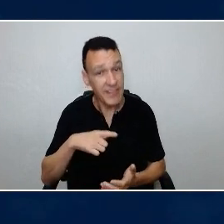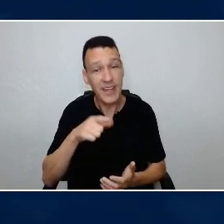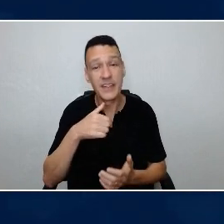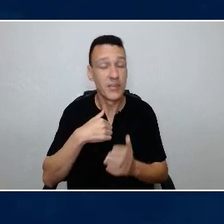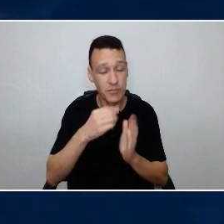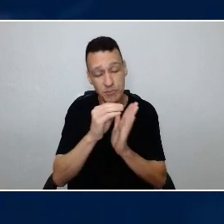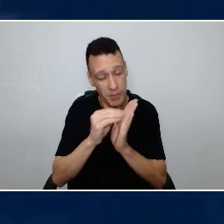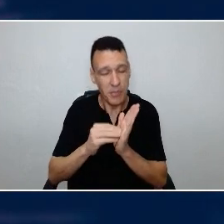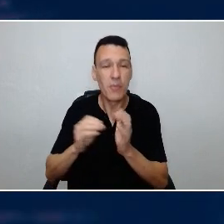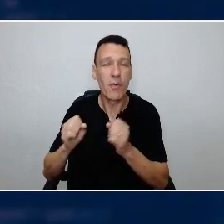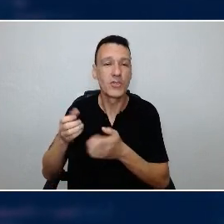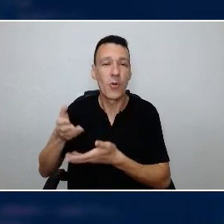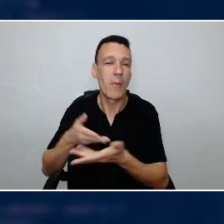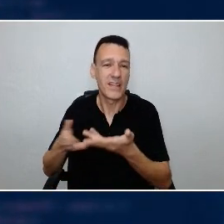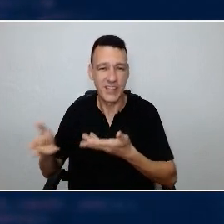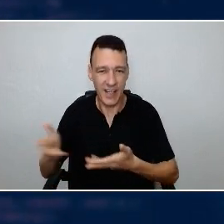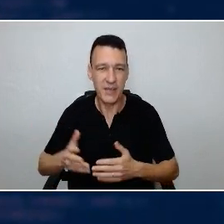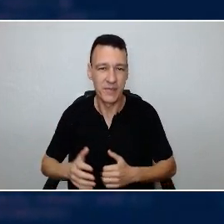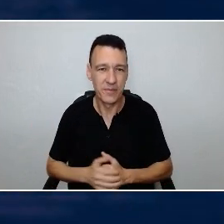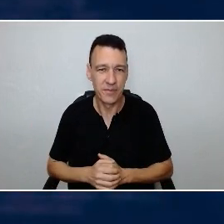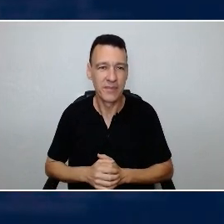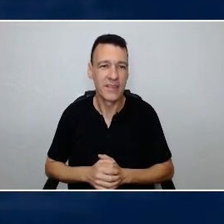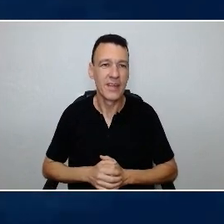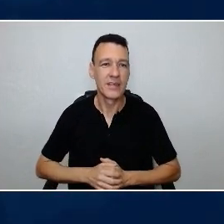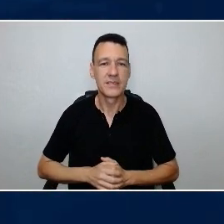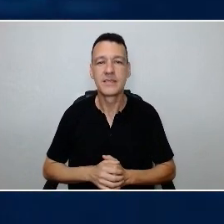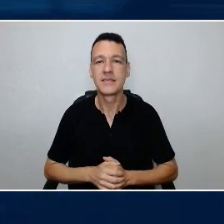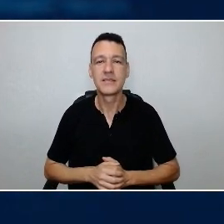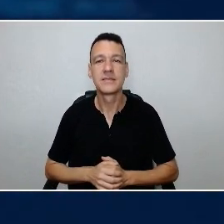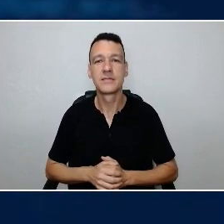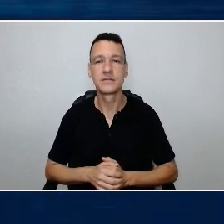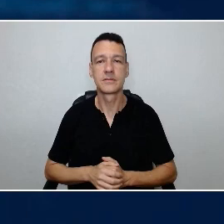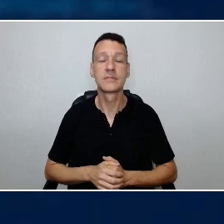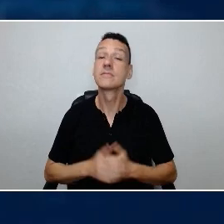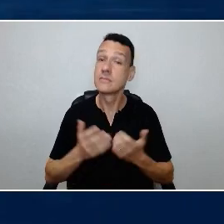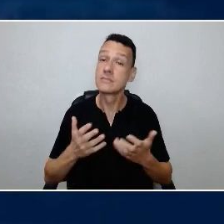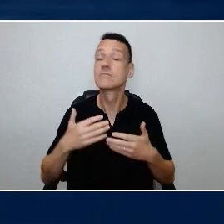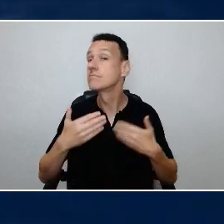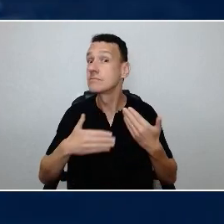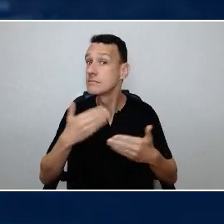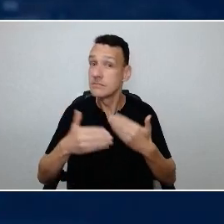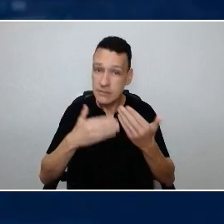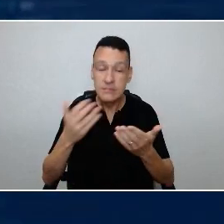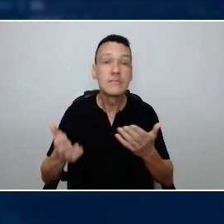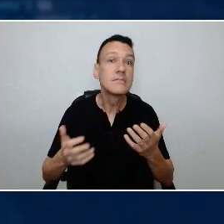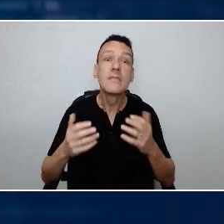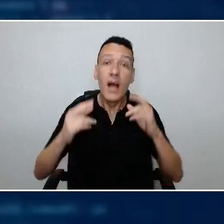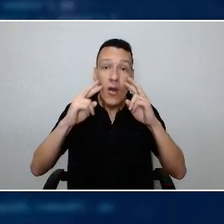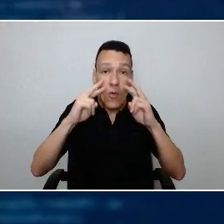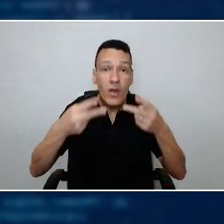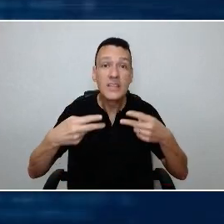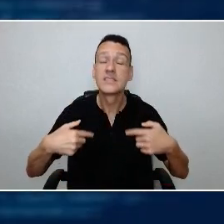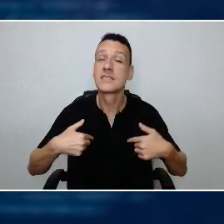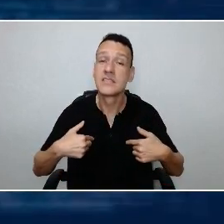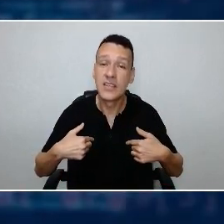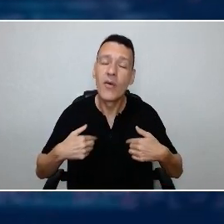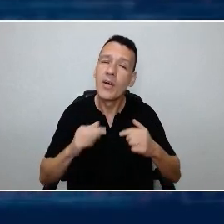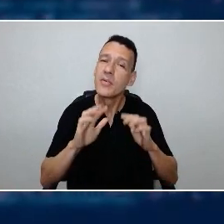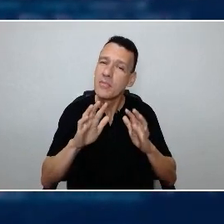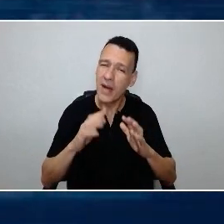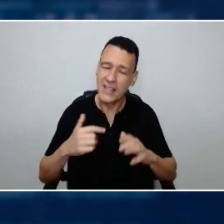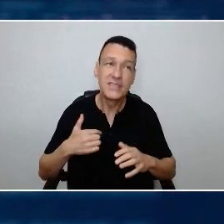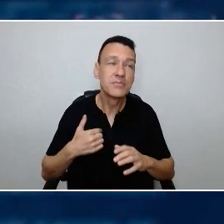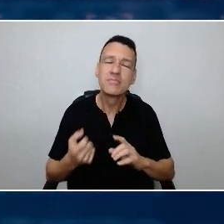pet e com com isso eu acabei sendo reconhecida Mas foi muito estranho para mim porque eu sempre